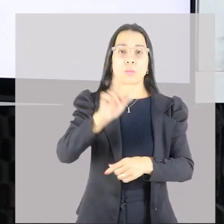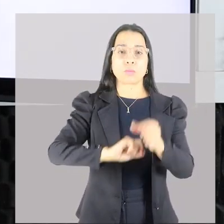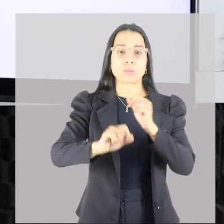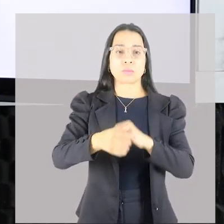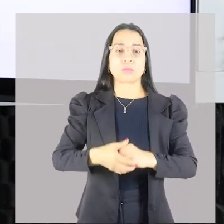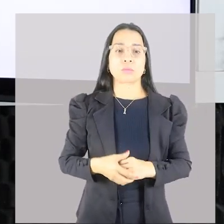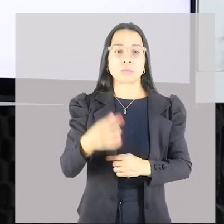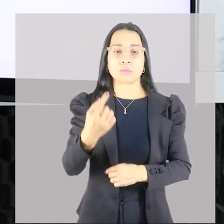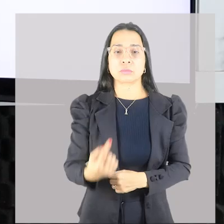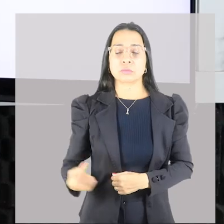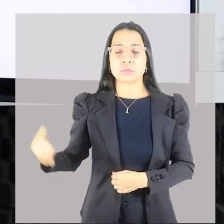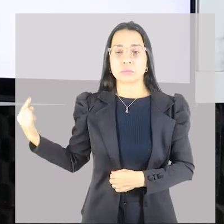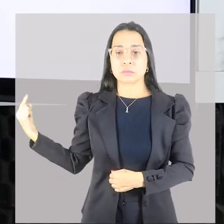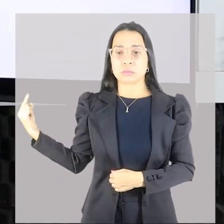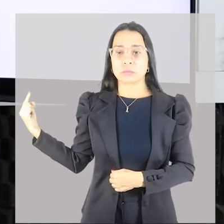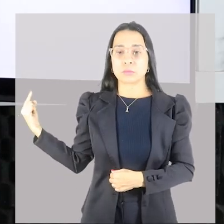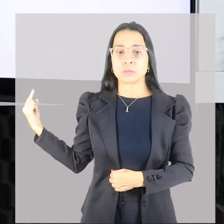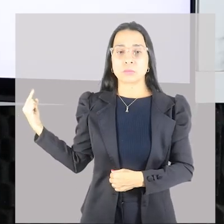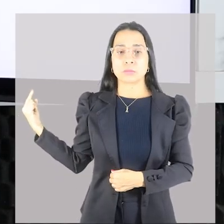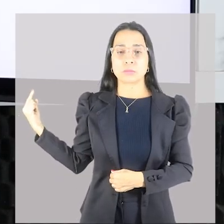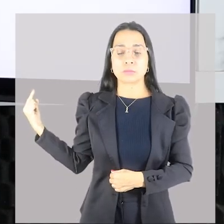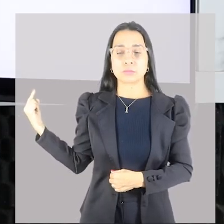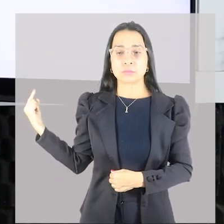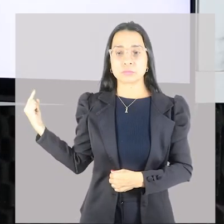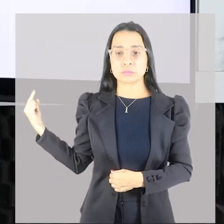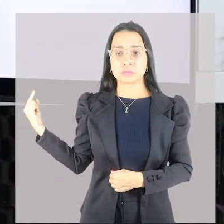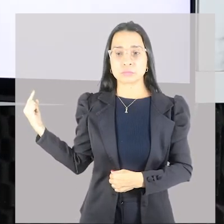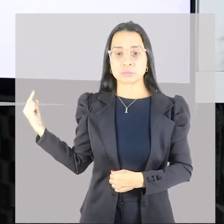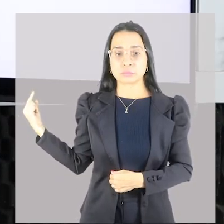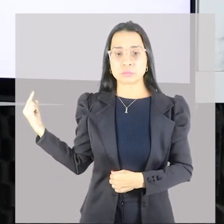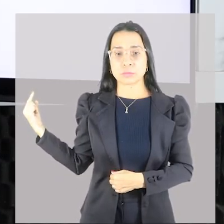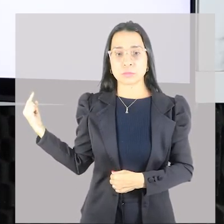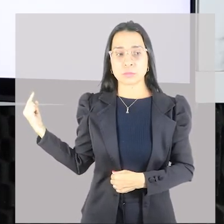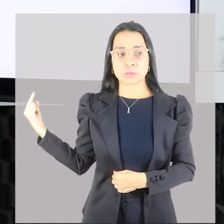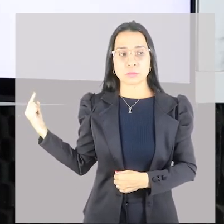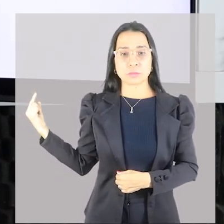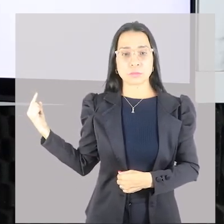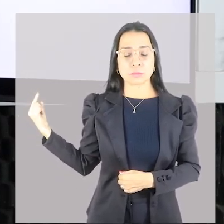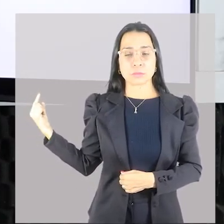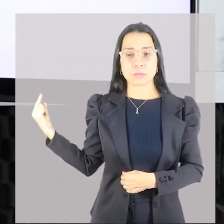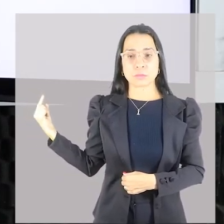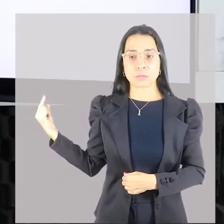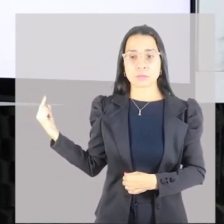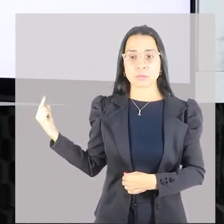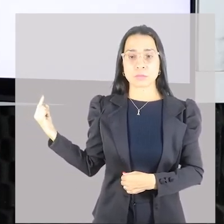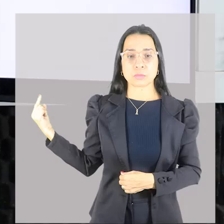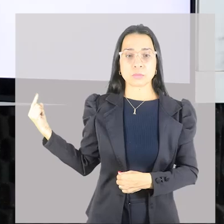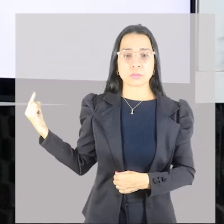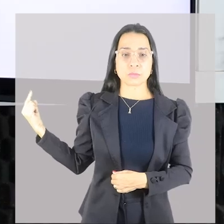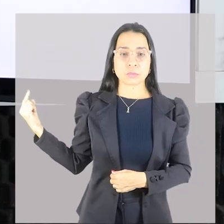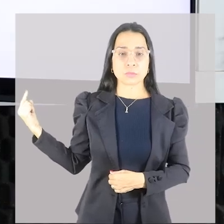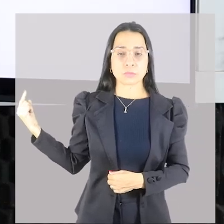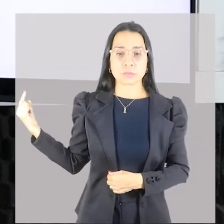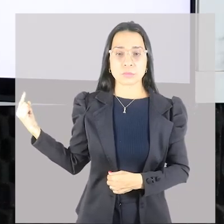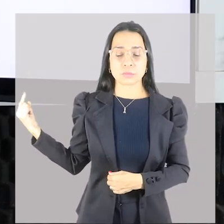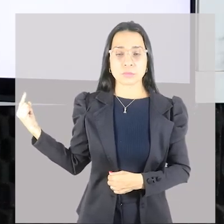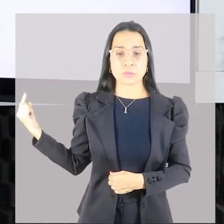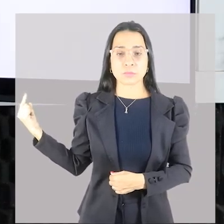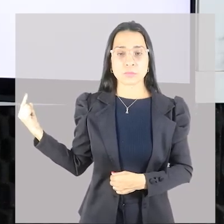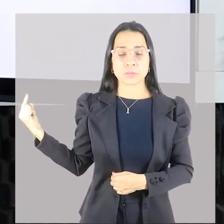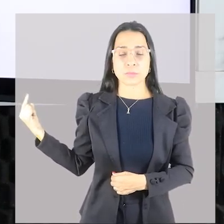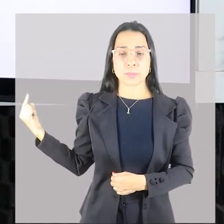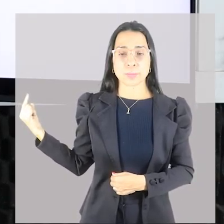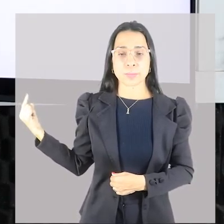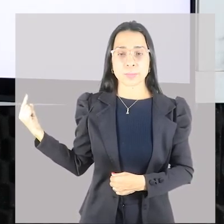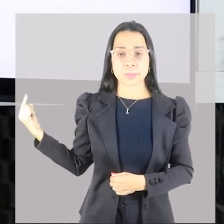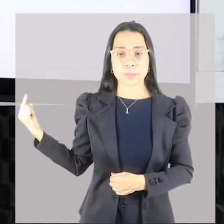mais importantes para os índios é a proteção e a demarcação das terras indígenas, direito reconhecido na Constituição